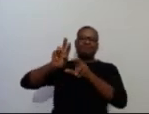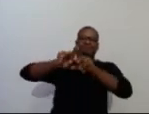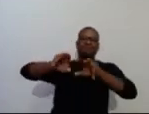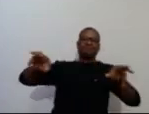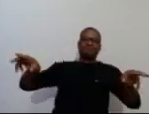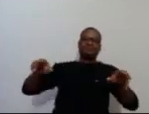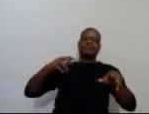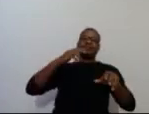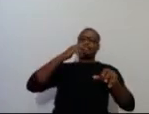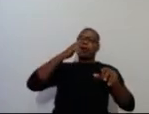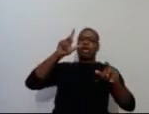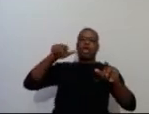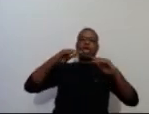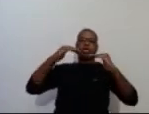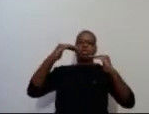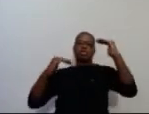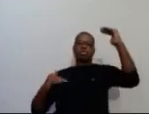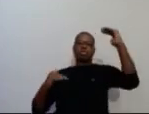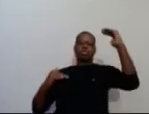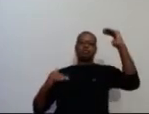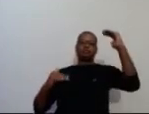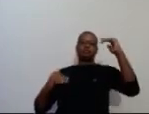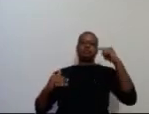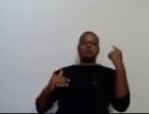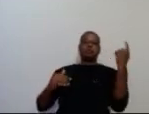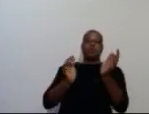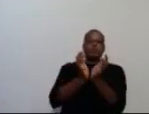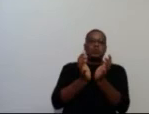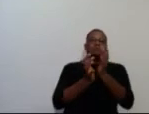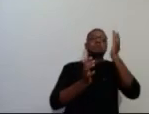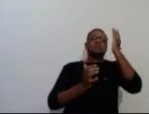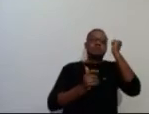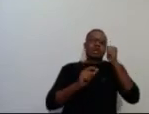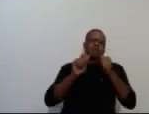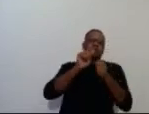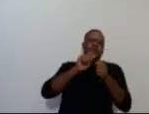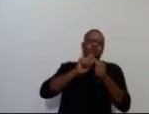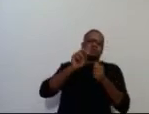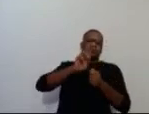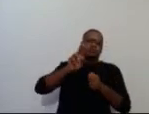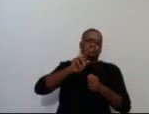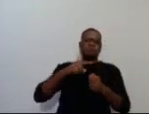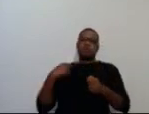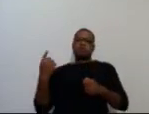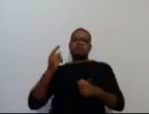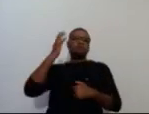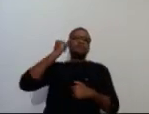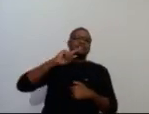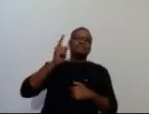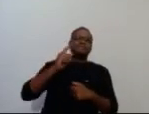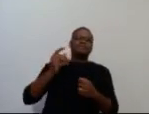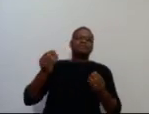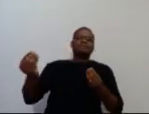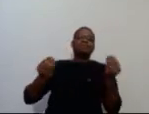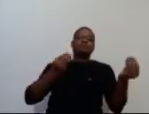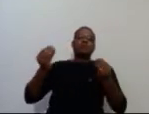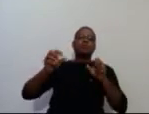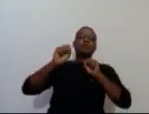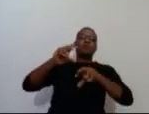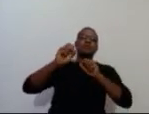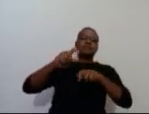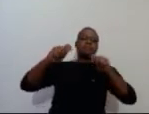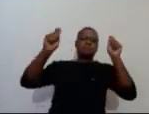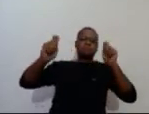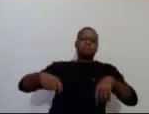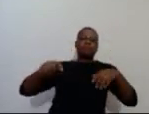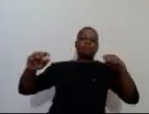fazer uso e os que não sabem. Agora, de que forma a educação pode diminuir esse fosso? Ah,